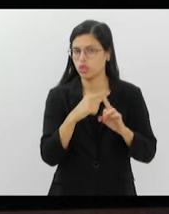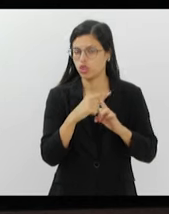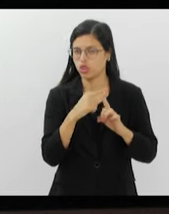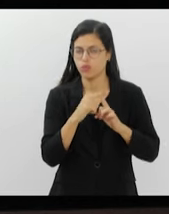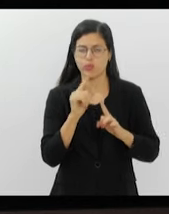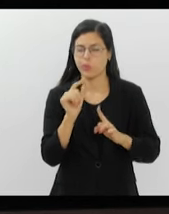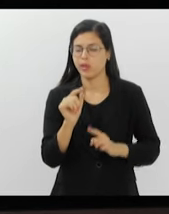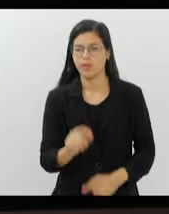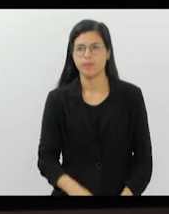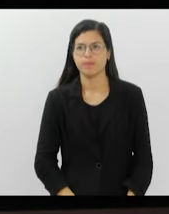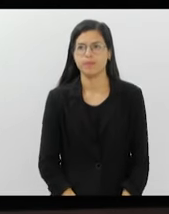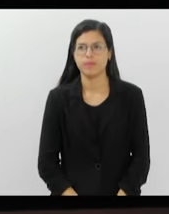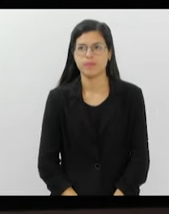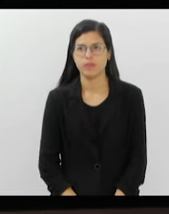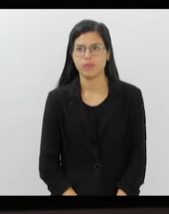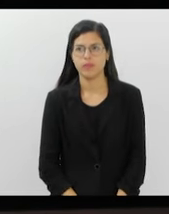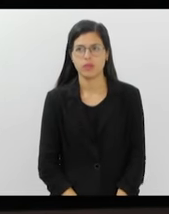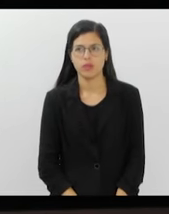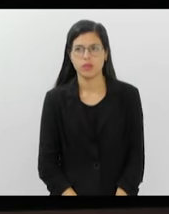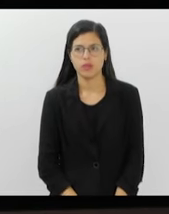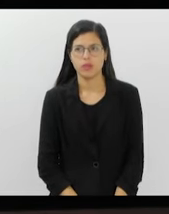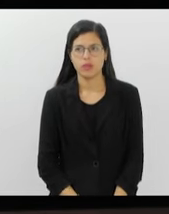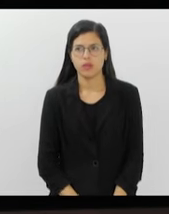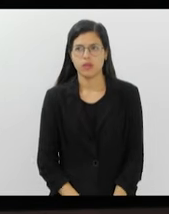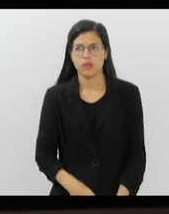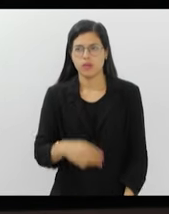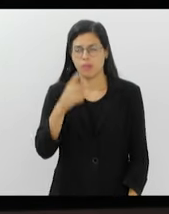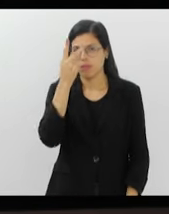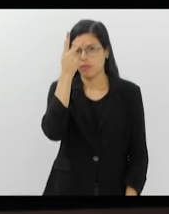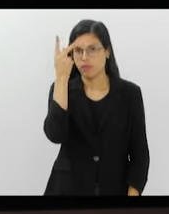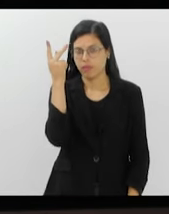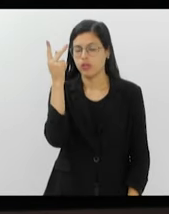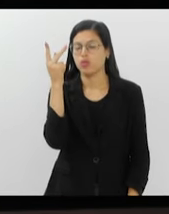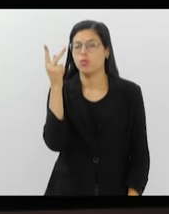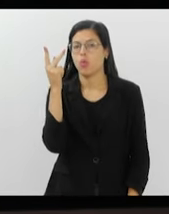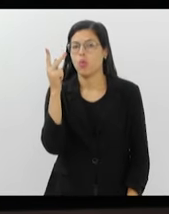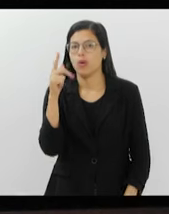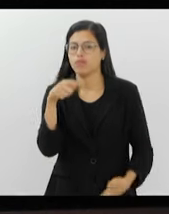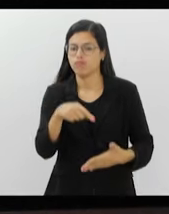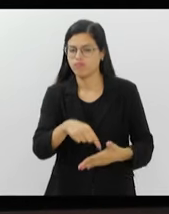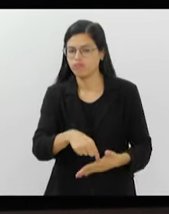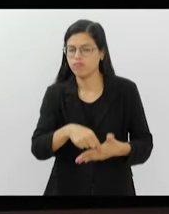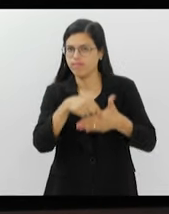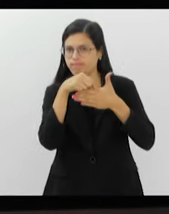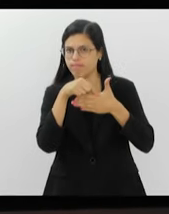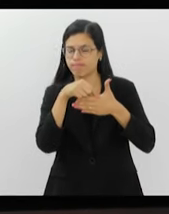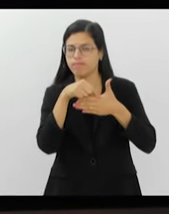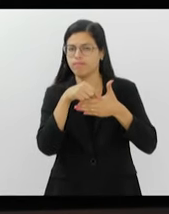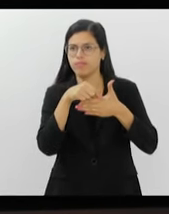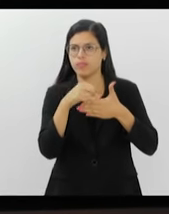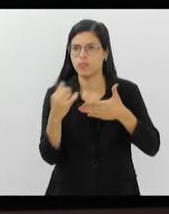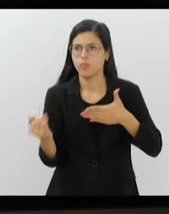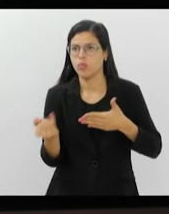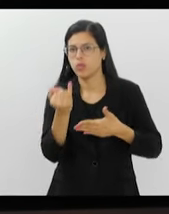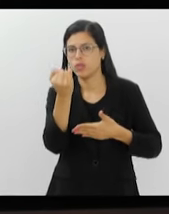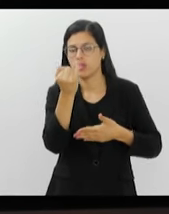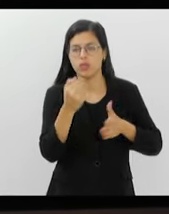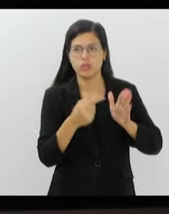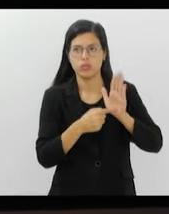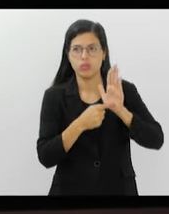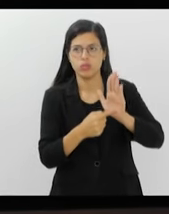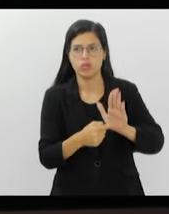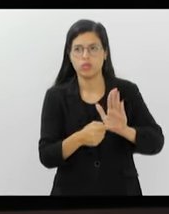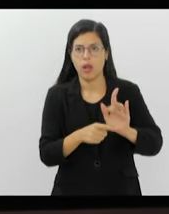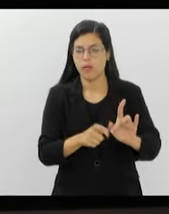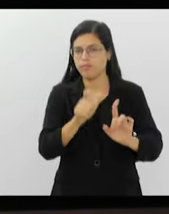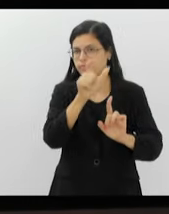positivo aonde grandes pessoas foram levantadas E aí vale frisar a